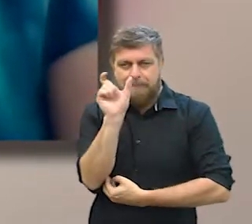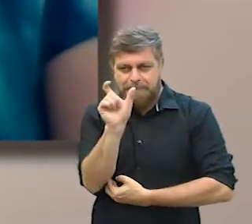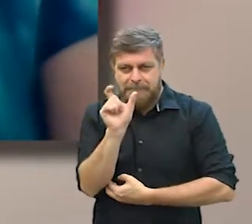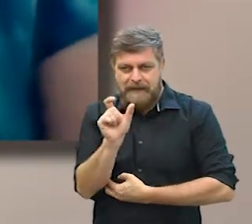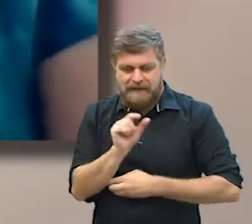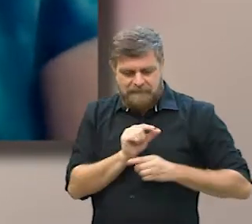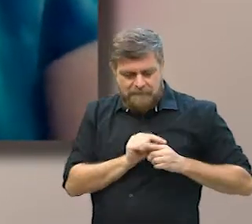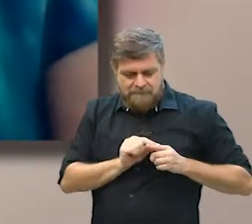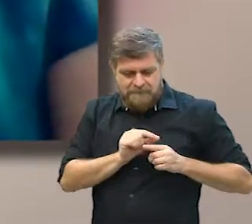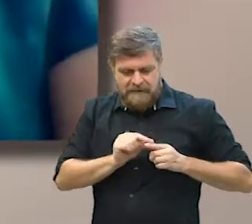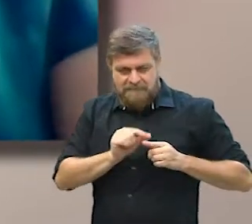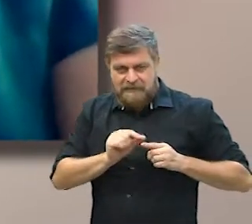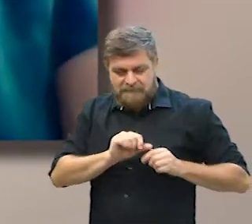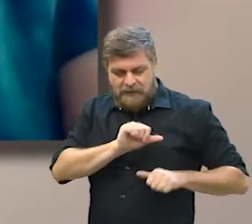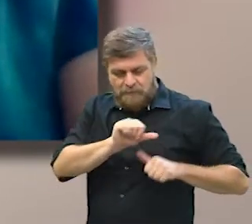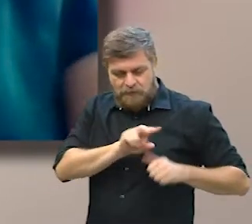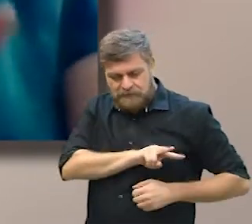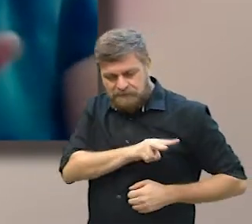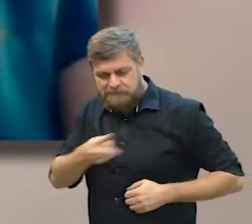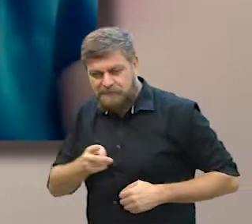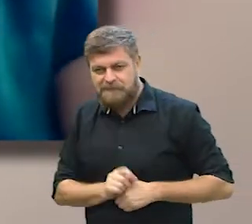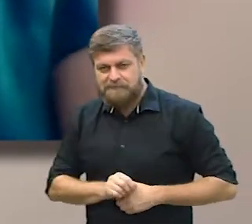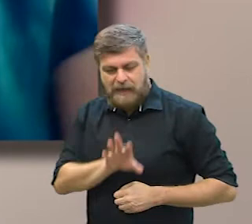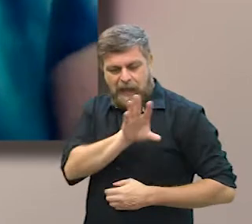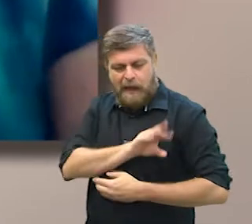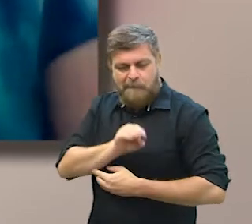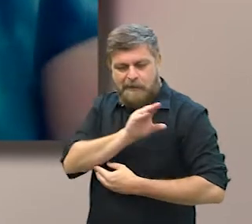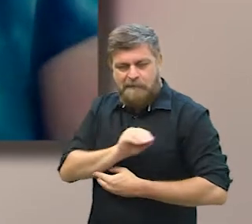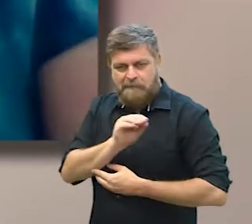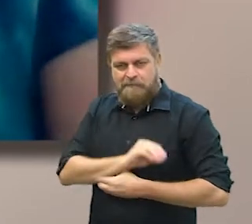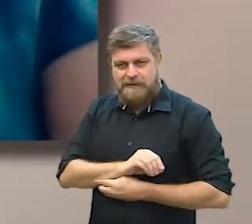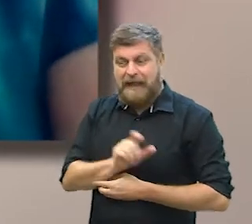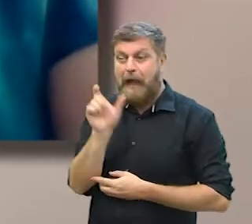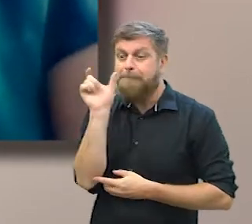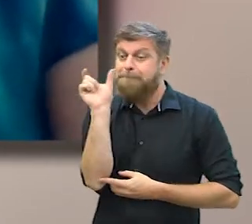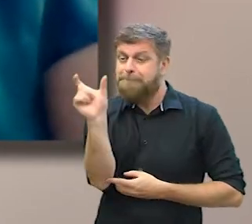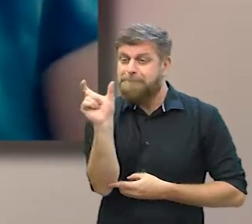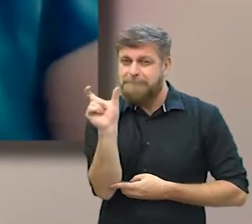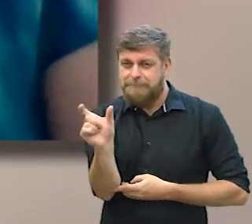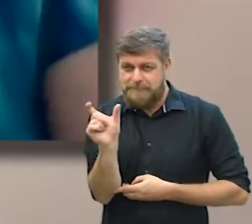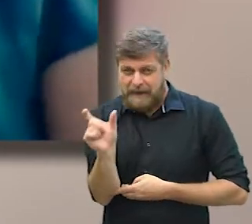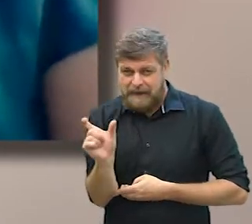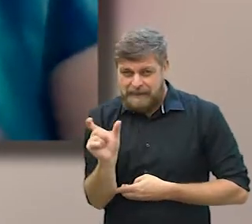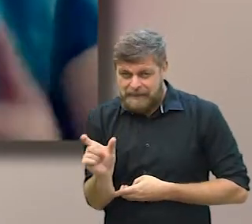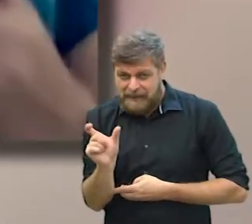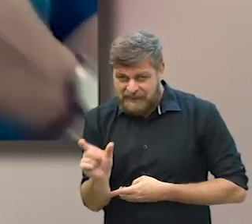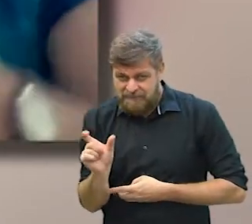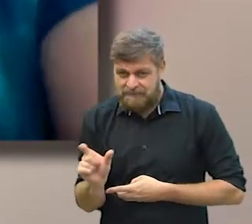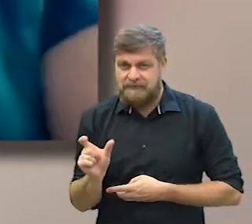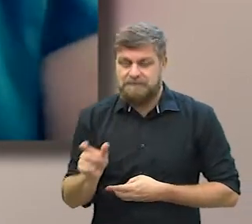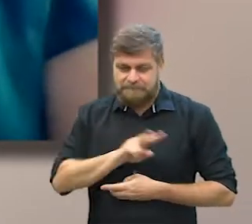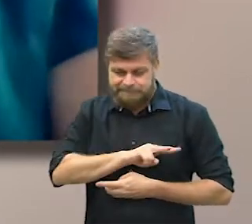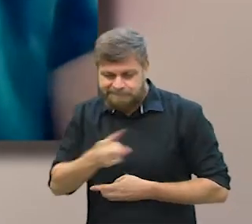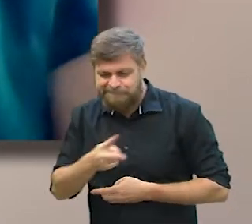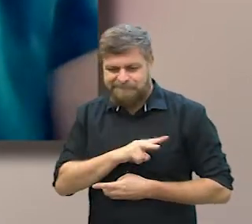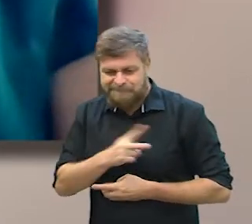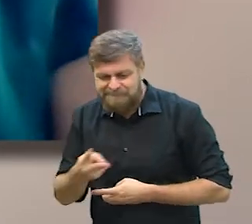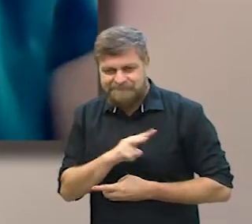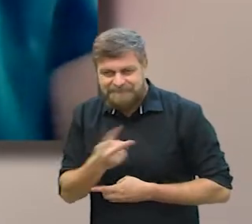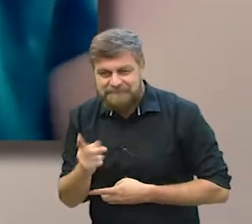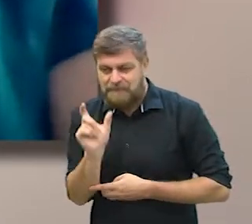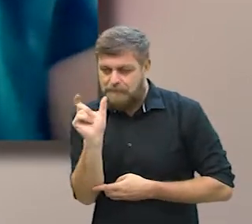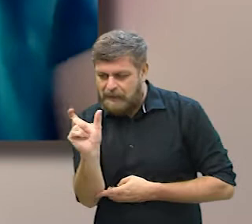esse balbucio, ele tem que sair do balbucio das sílabas, né, da repetição das sílabas, e começar entrando